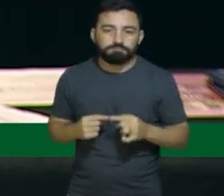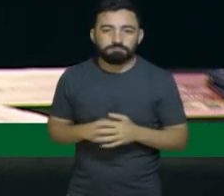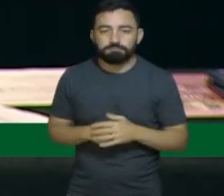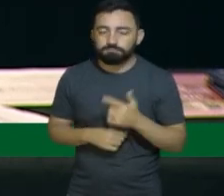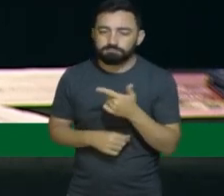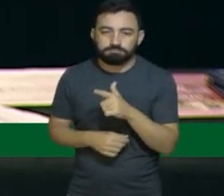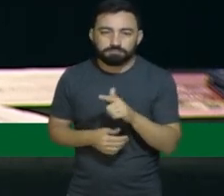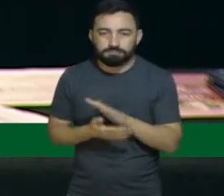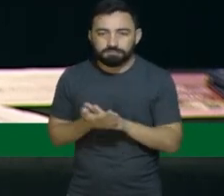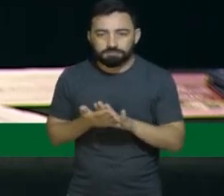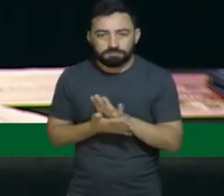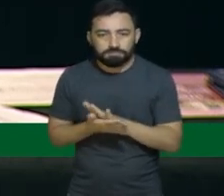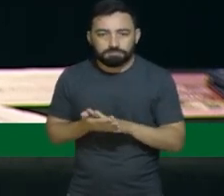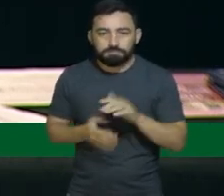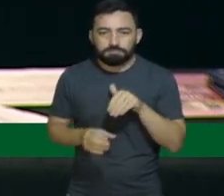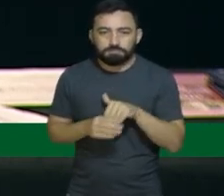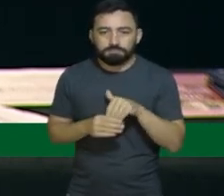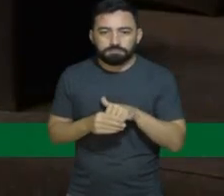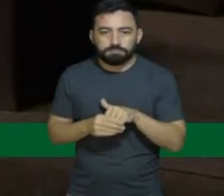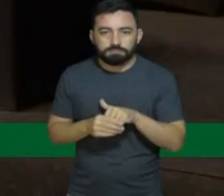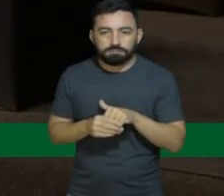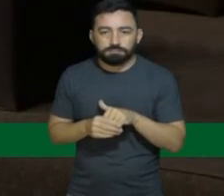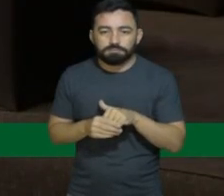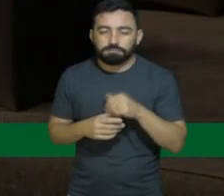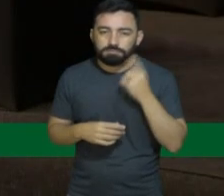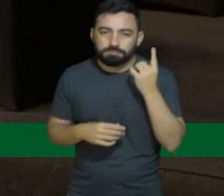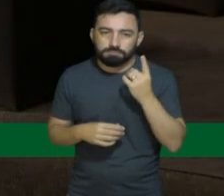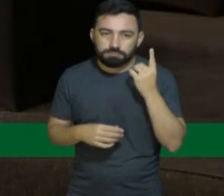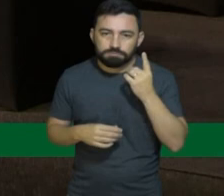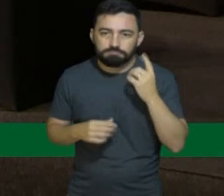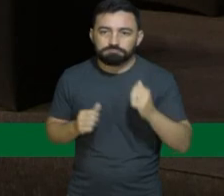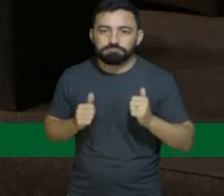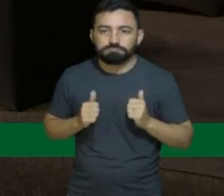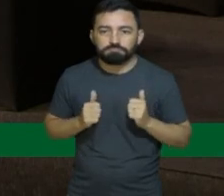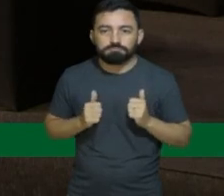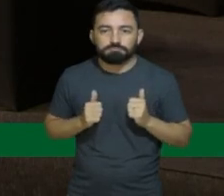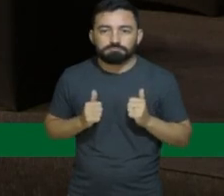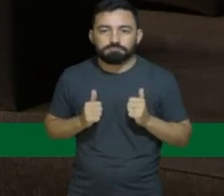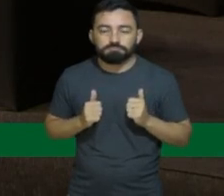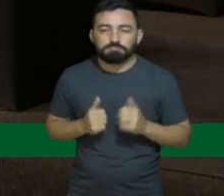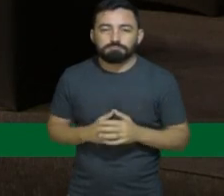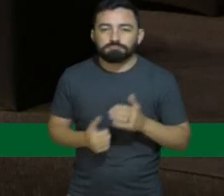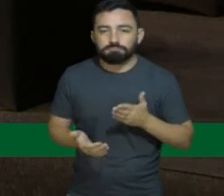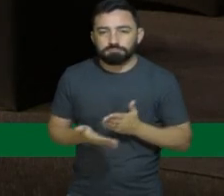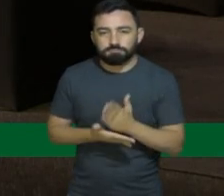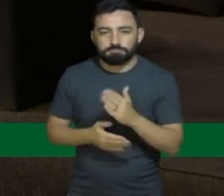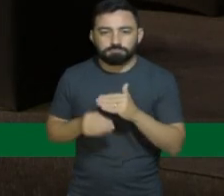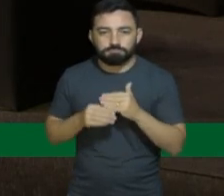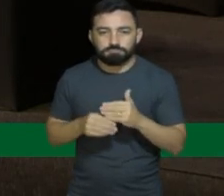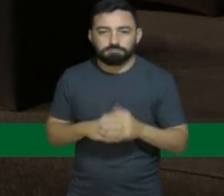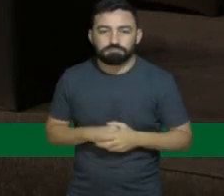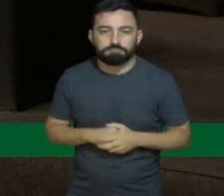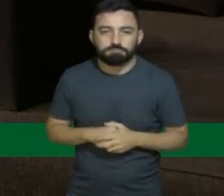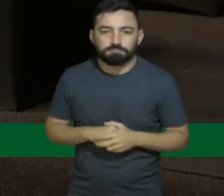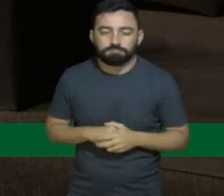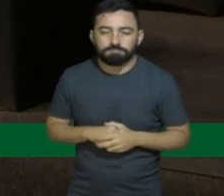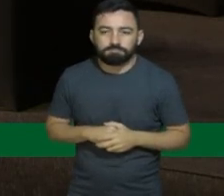havendo Quem Queira discutir em votação deputados que aprovam permaneçam como se encontra aprovado por